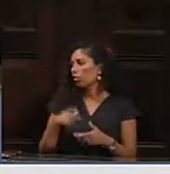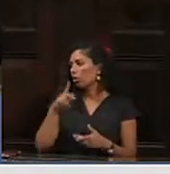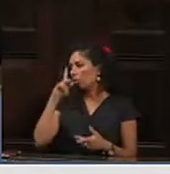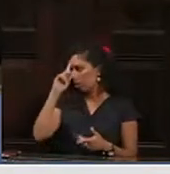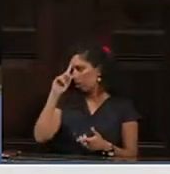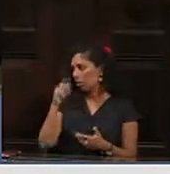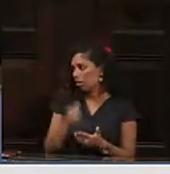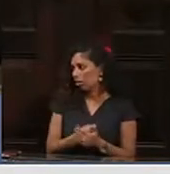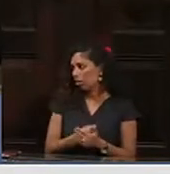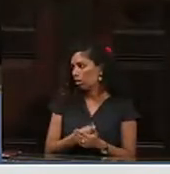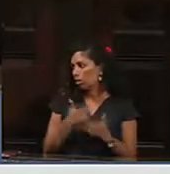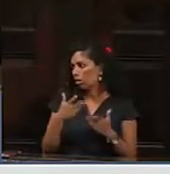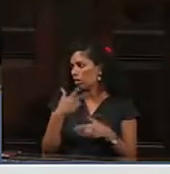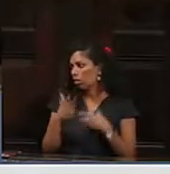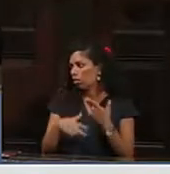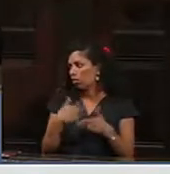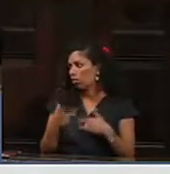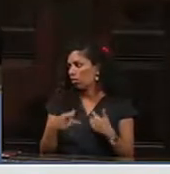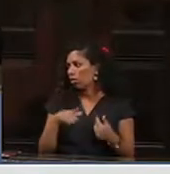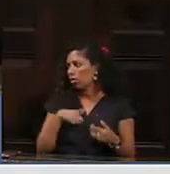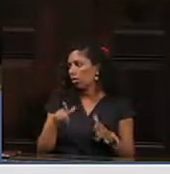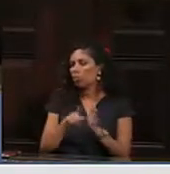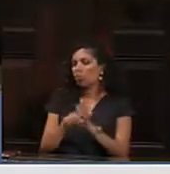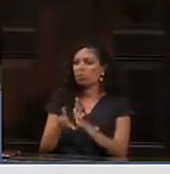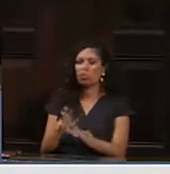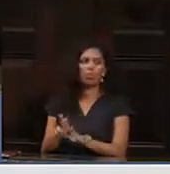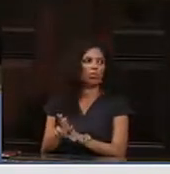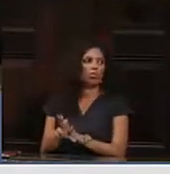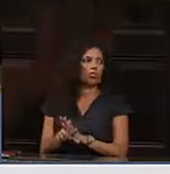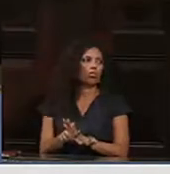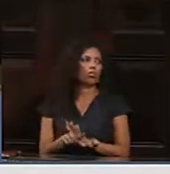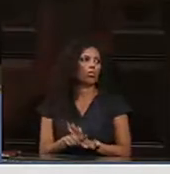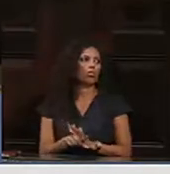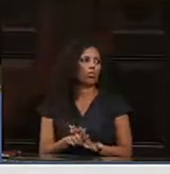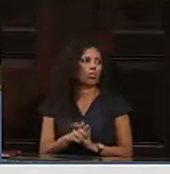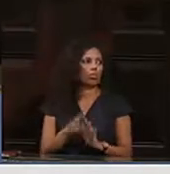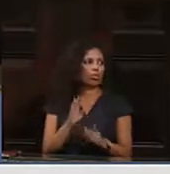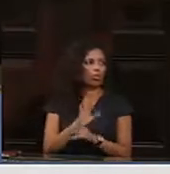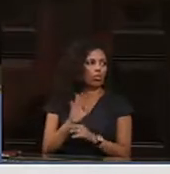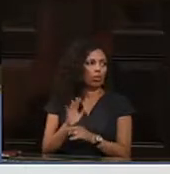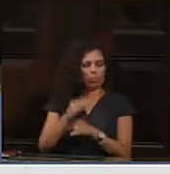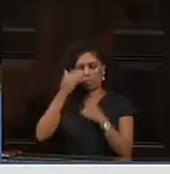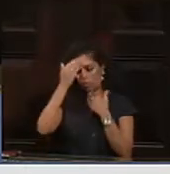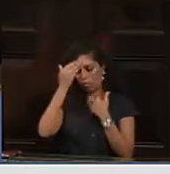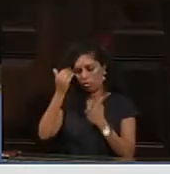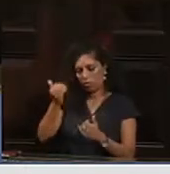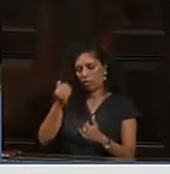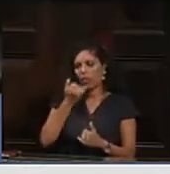dizer que nós demos entrada aqui no projeto para que seja criado o quadro, tá, de magistério da Polícia Militar. Obrigado, tá, senhor presidente. Desculpa aí.